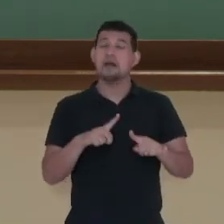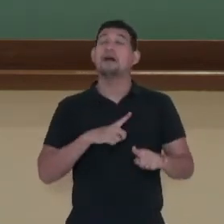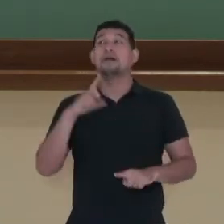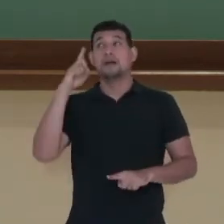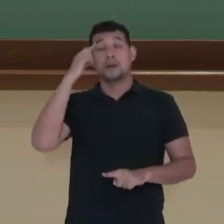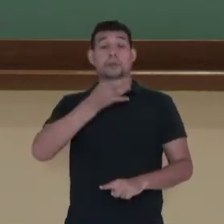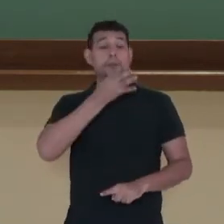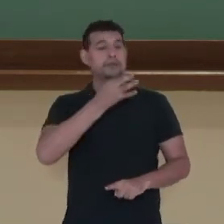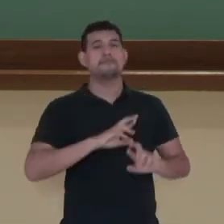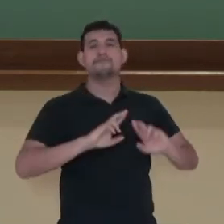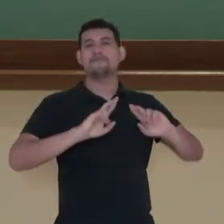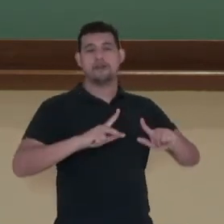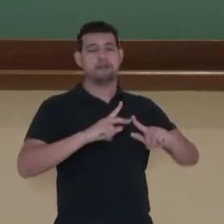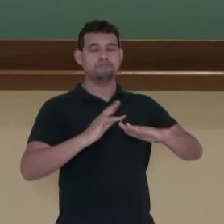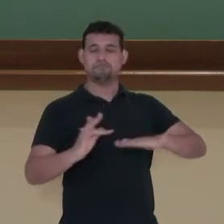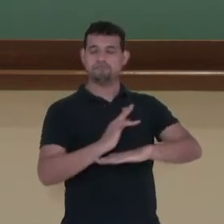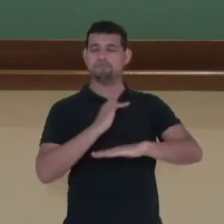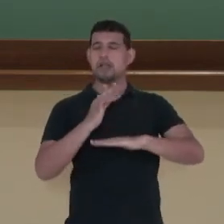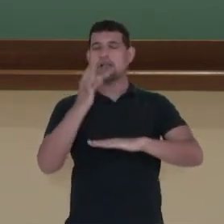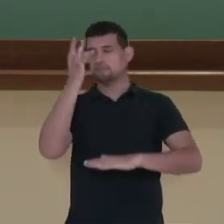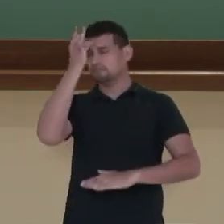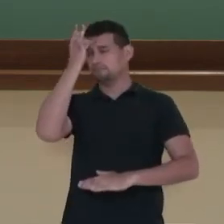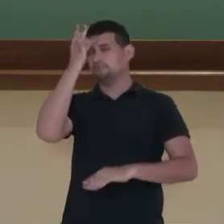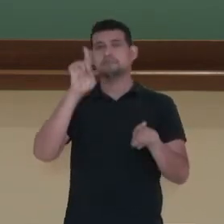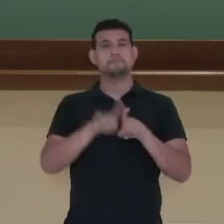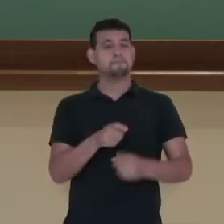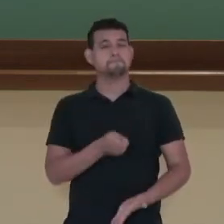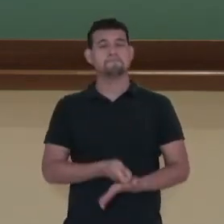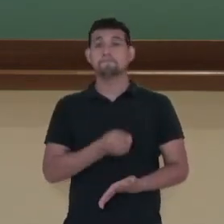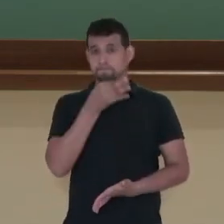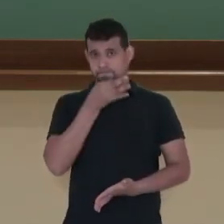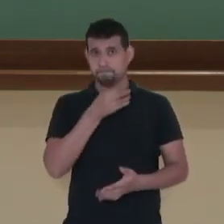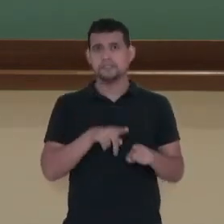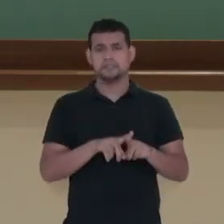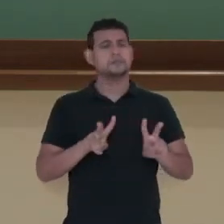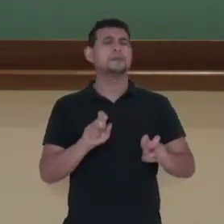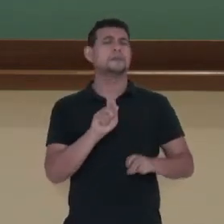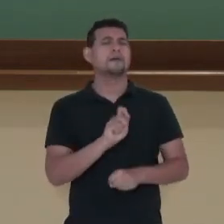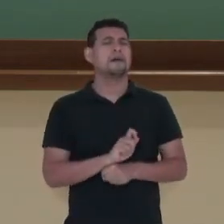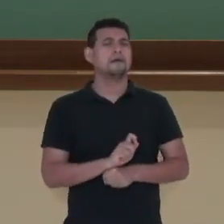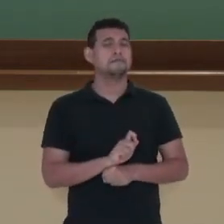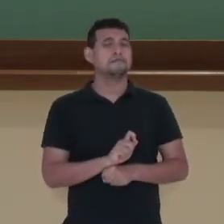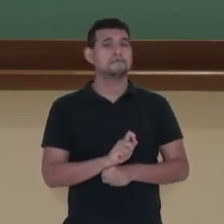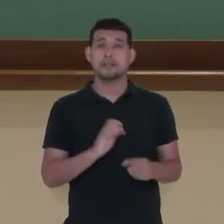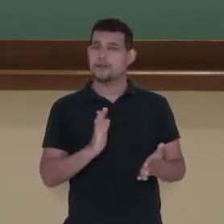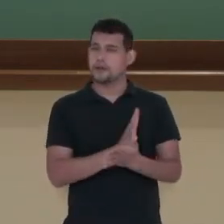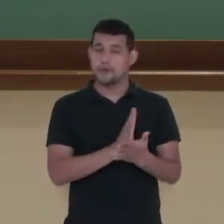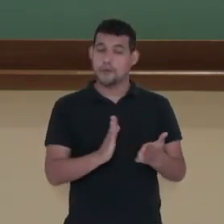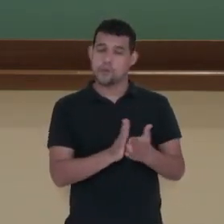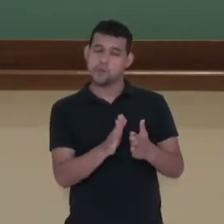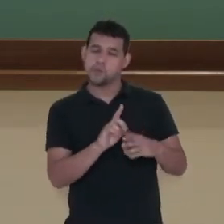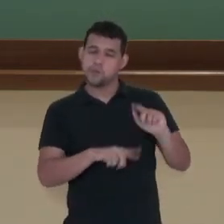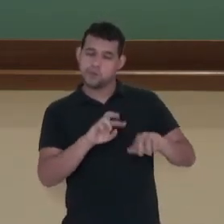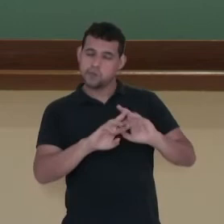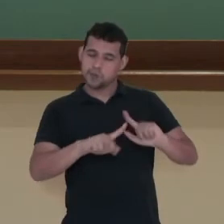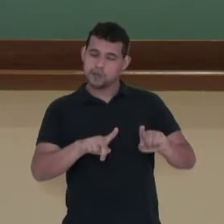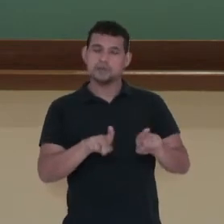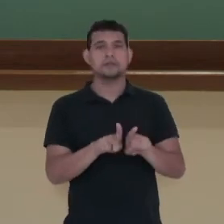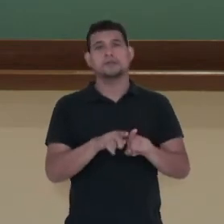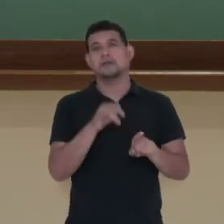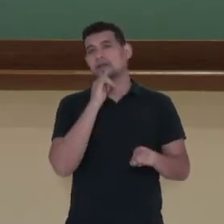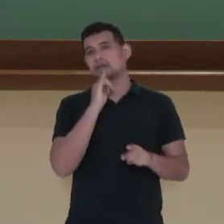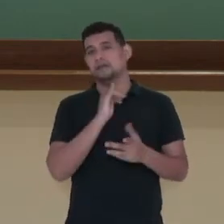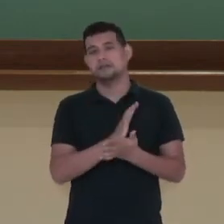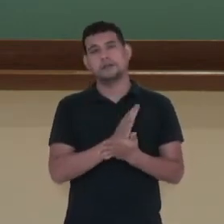uma opinião formada, consistente sobre tal objeto,